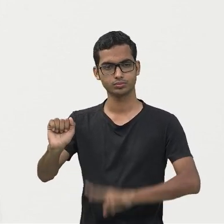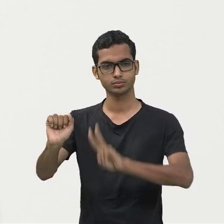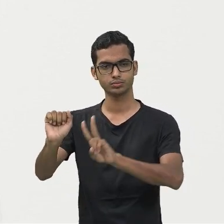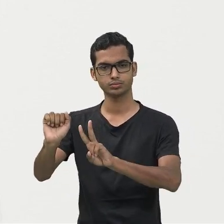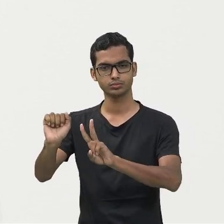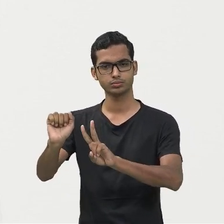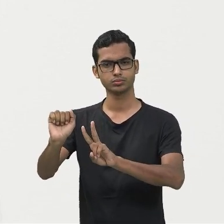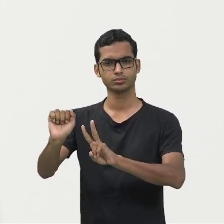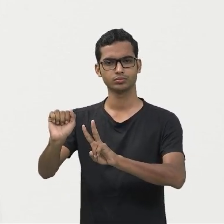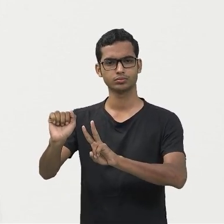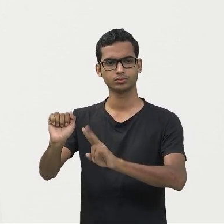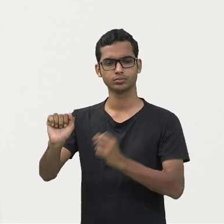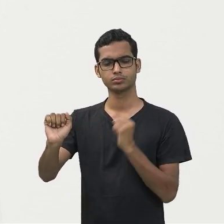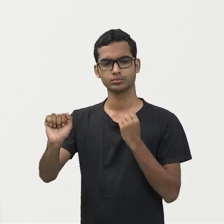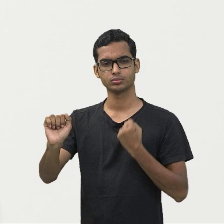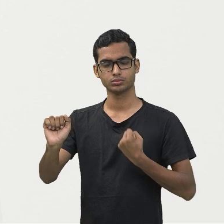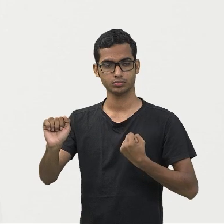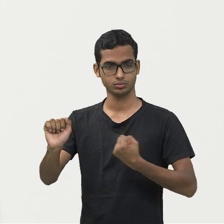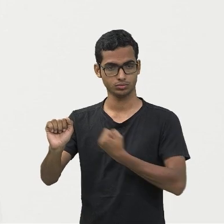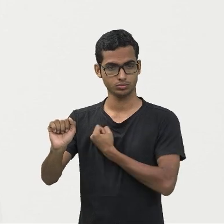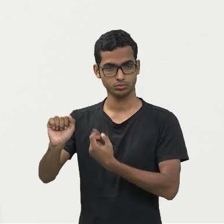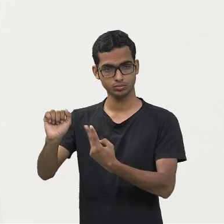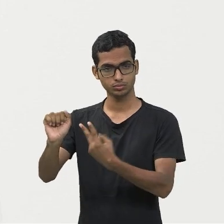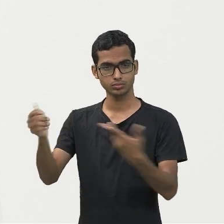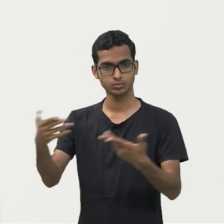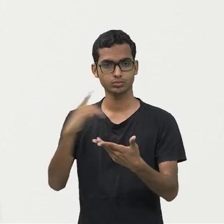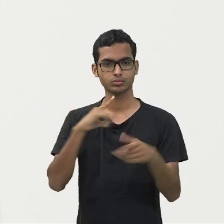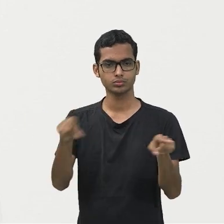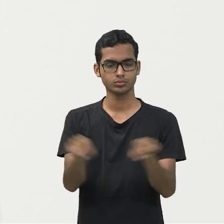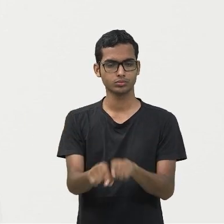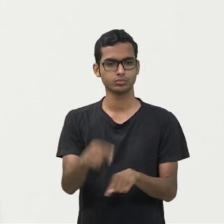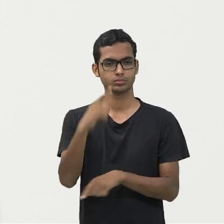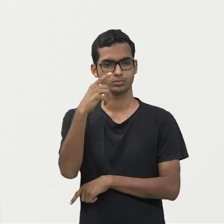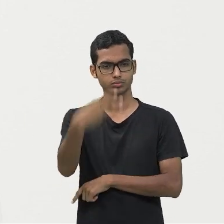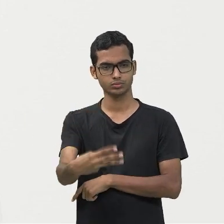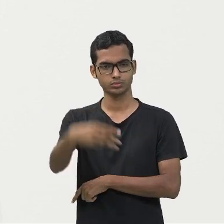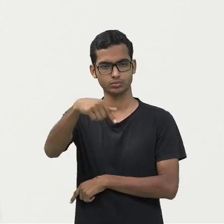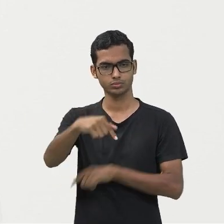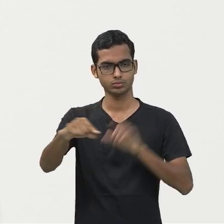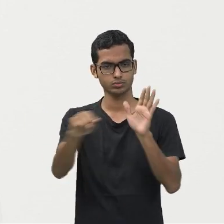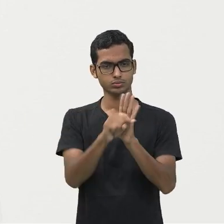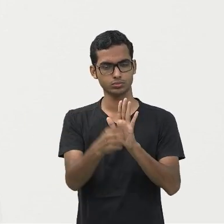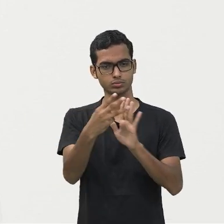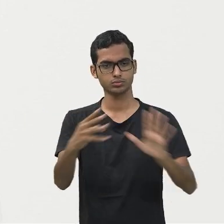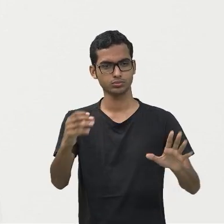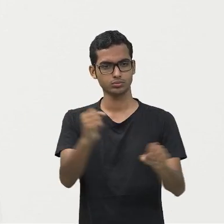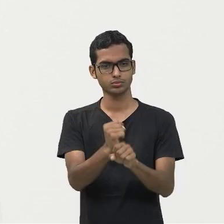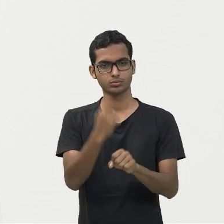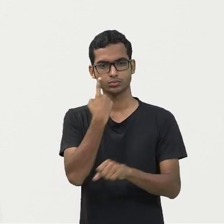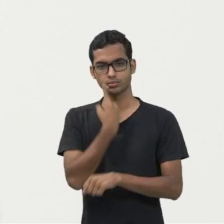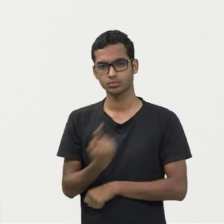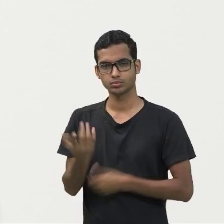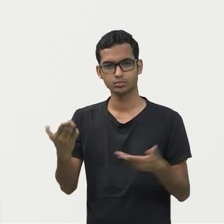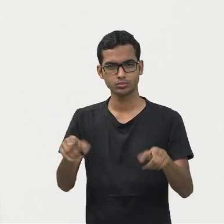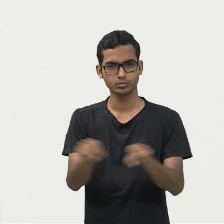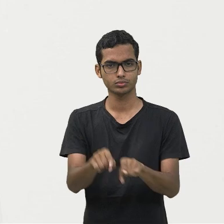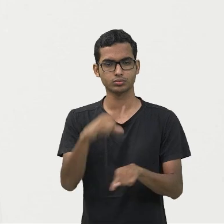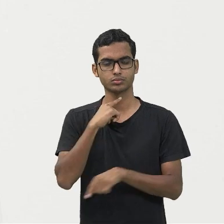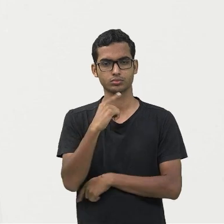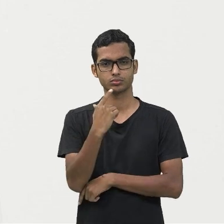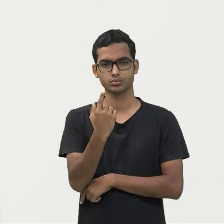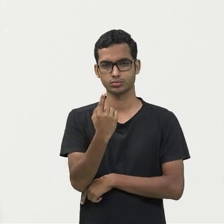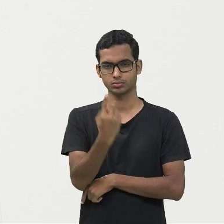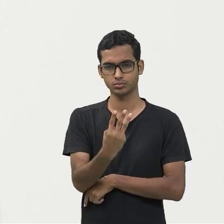ser quem? 37 menos 3 vezes 2. 3 vezes 2 é 6. 37 menos